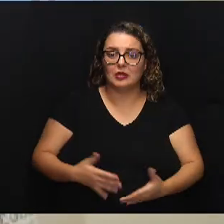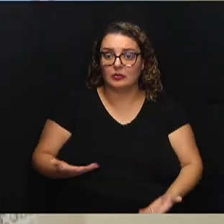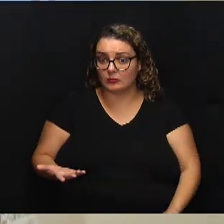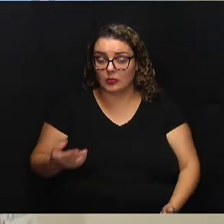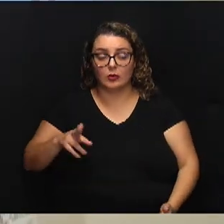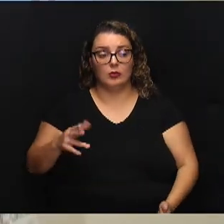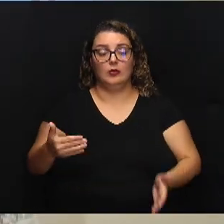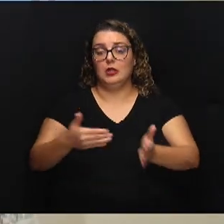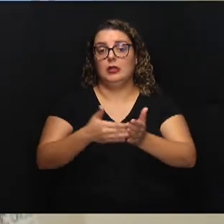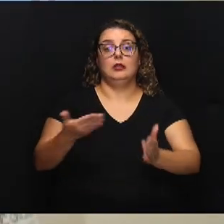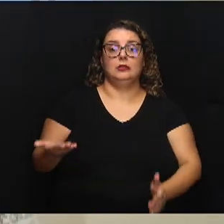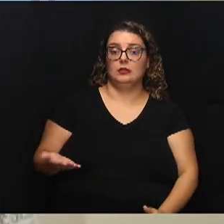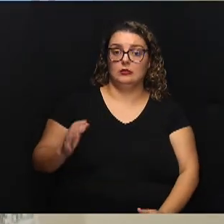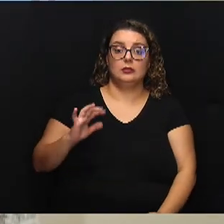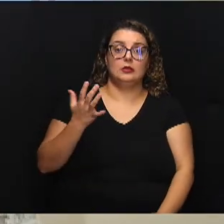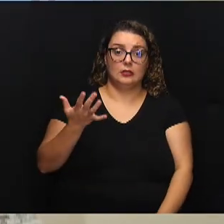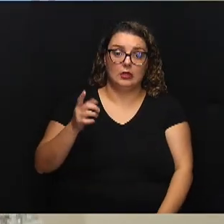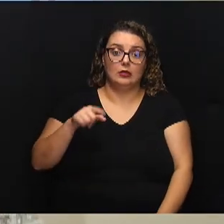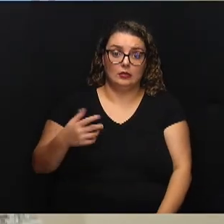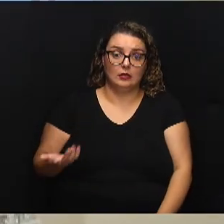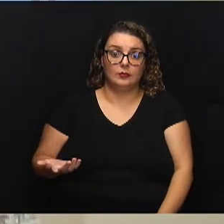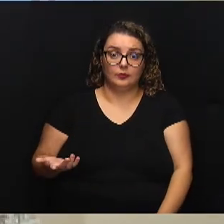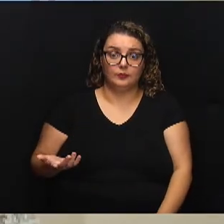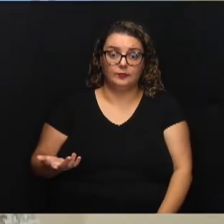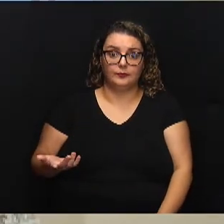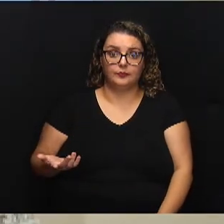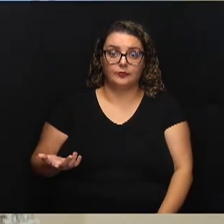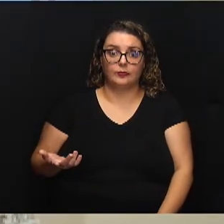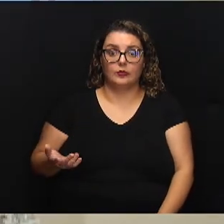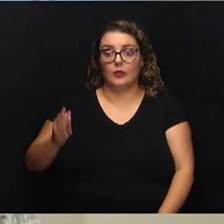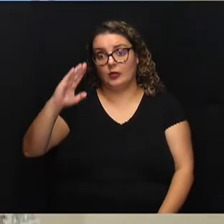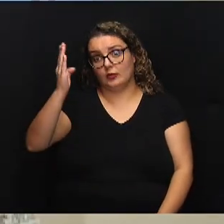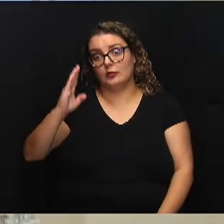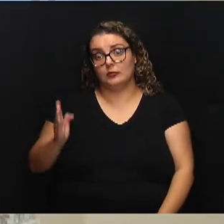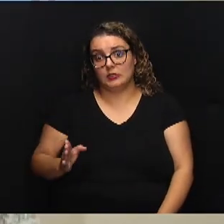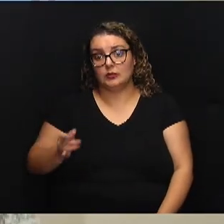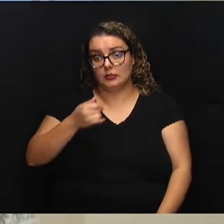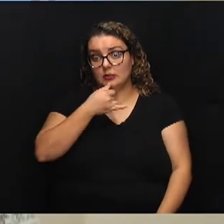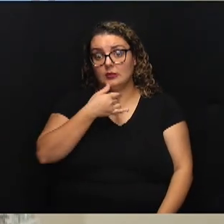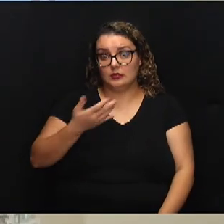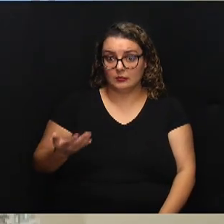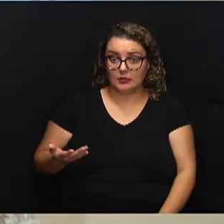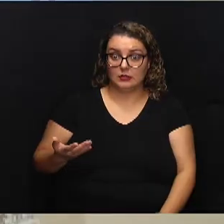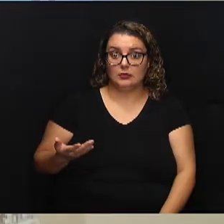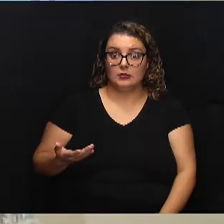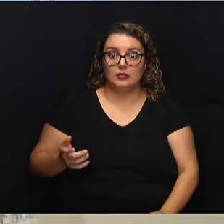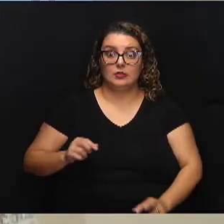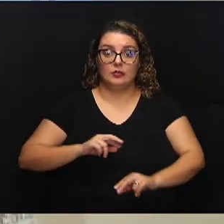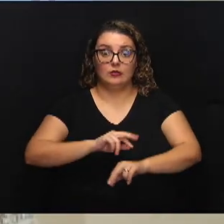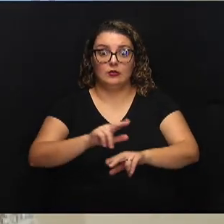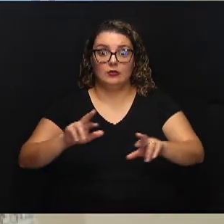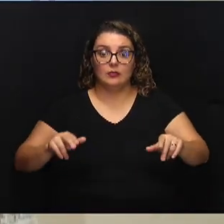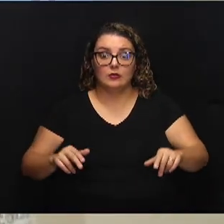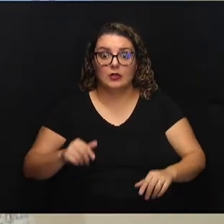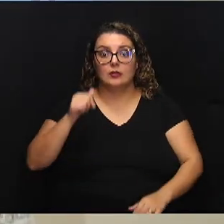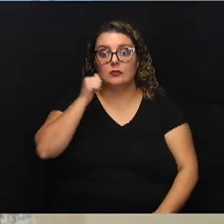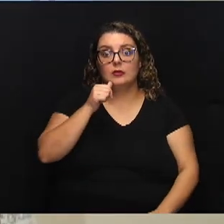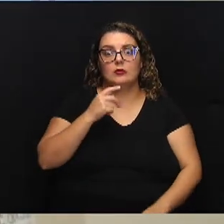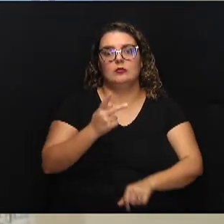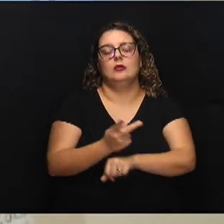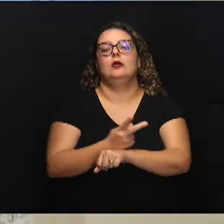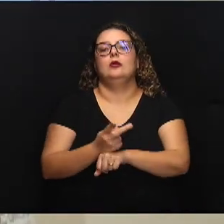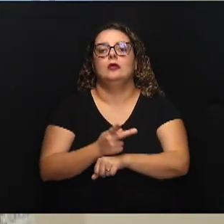até mesmo o que acontece muito ainda no Brasil, infelizmente, é de muitas mulheres procurarem o pronto-socorro e aí